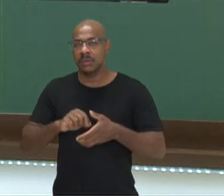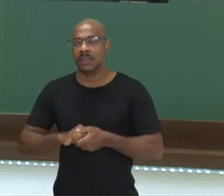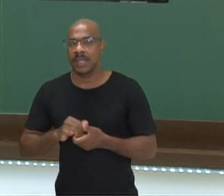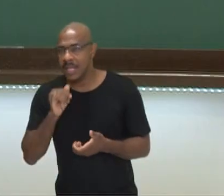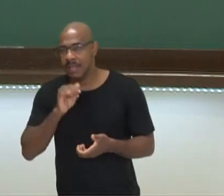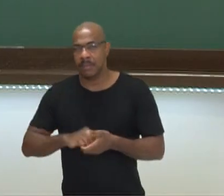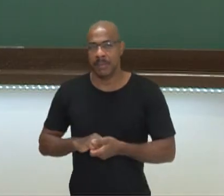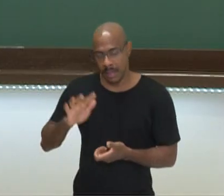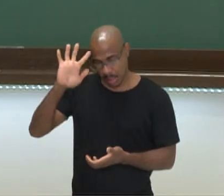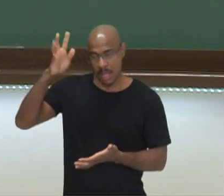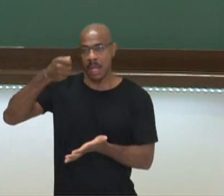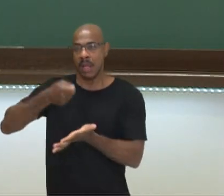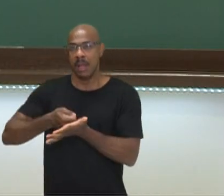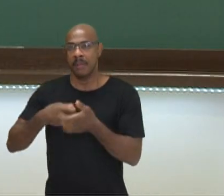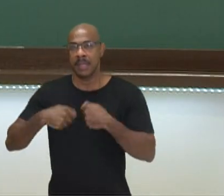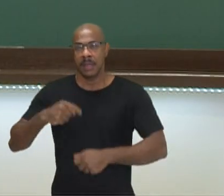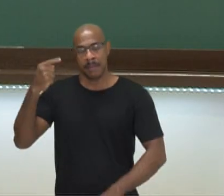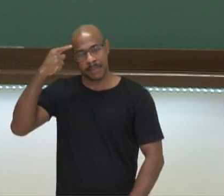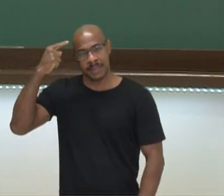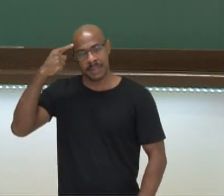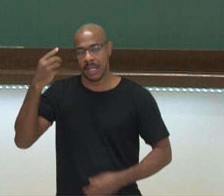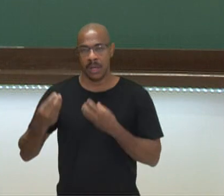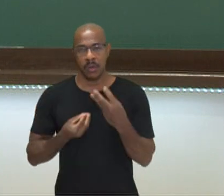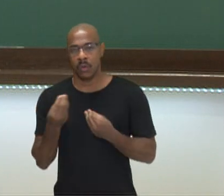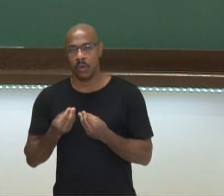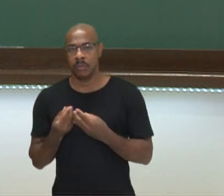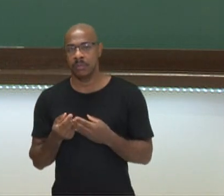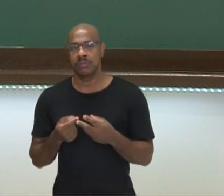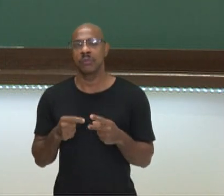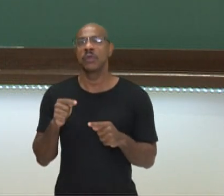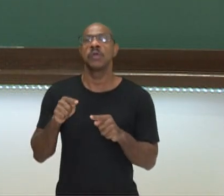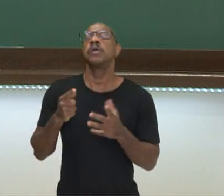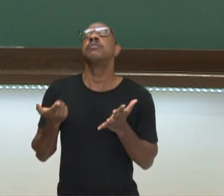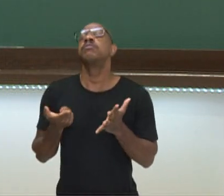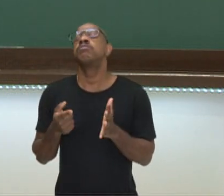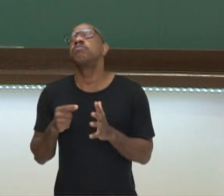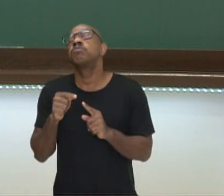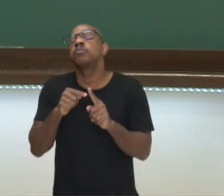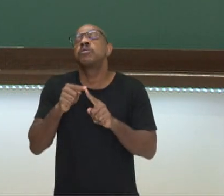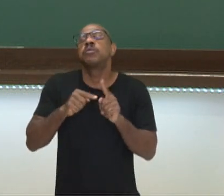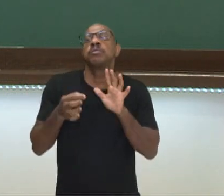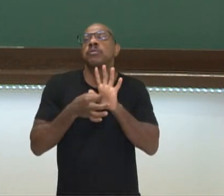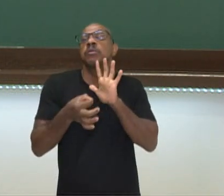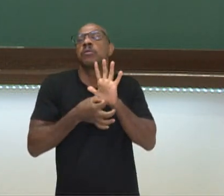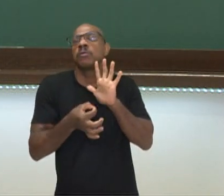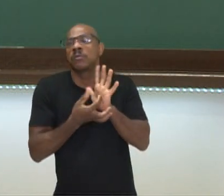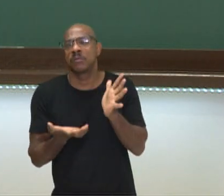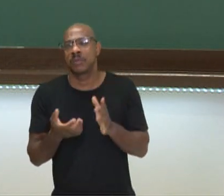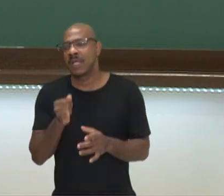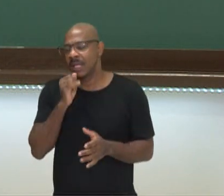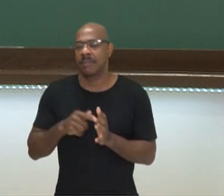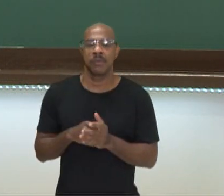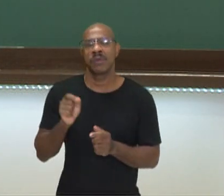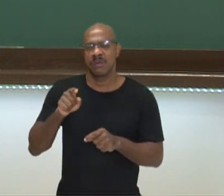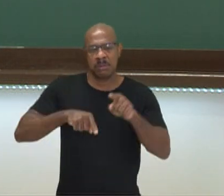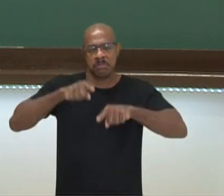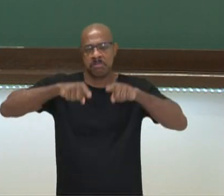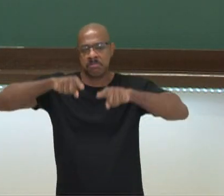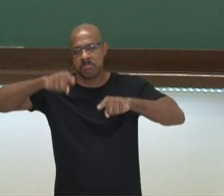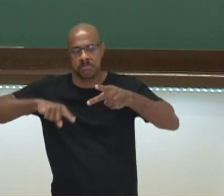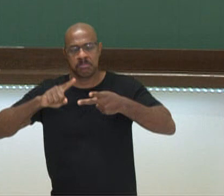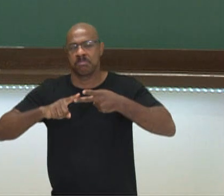superficial. É preciso pensar no tipo da explicação que você vai apresentar. Você vai apresentar um dado, uma